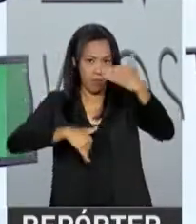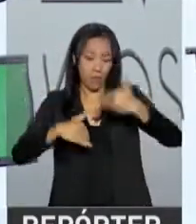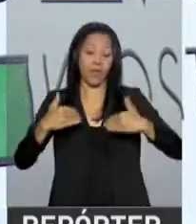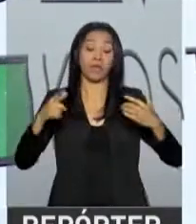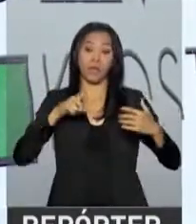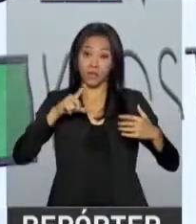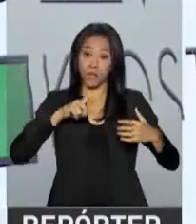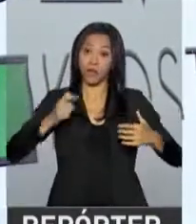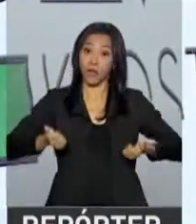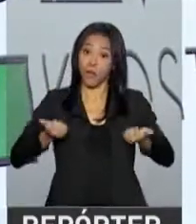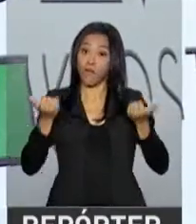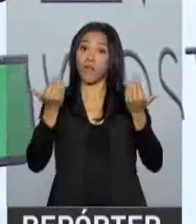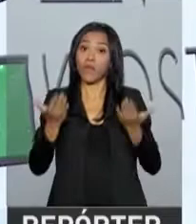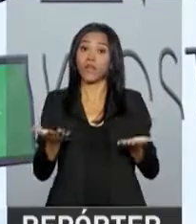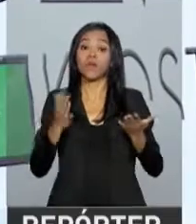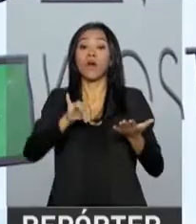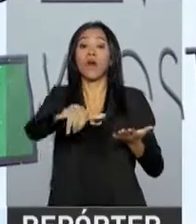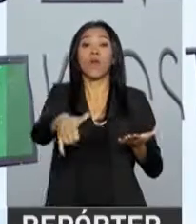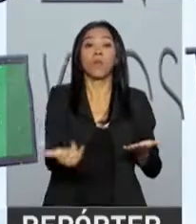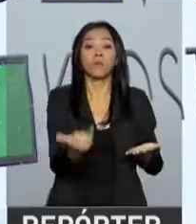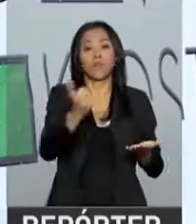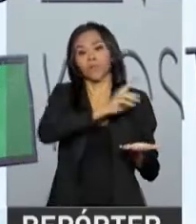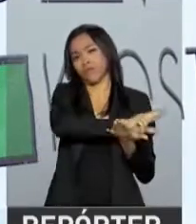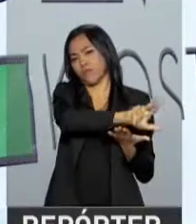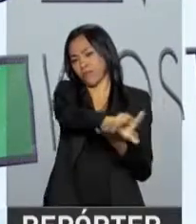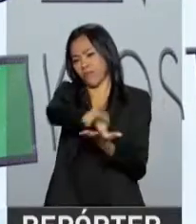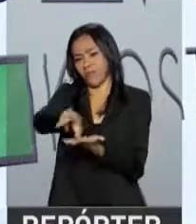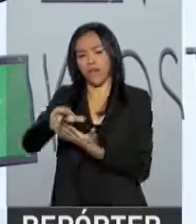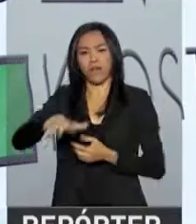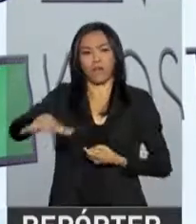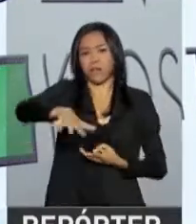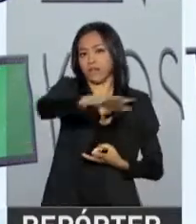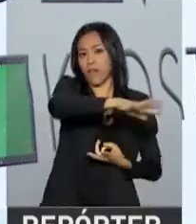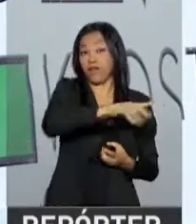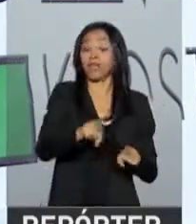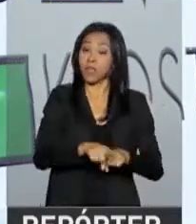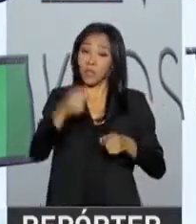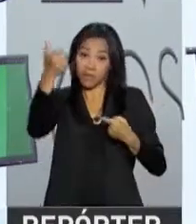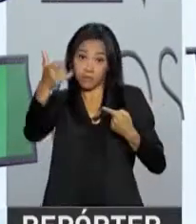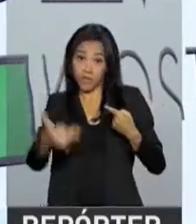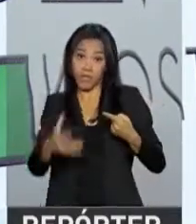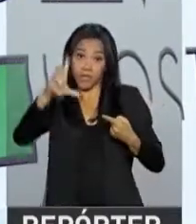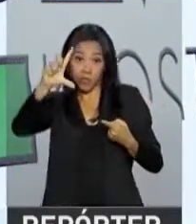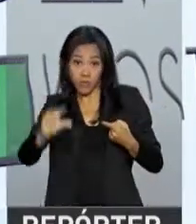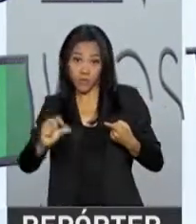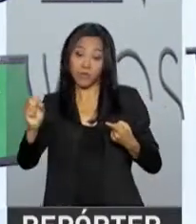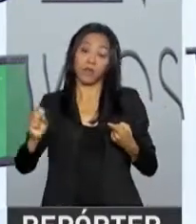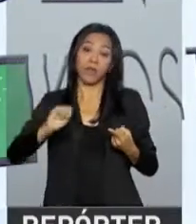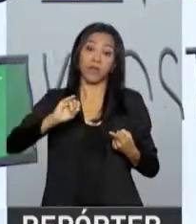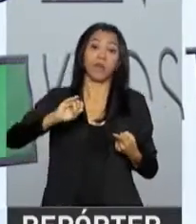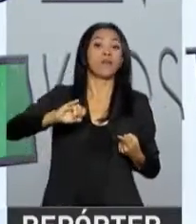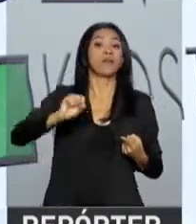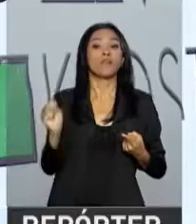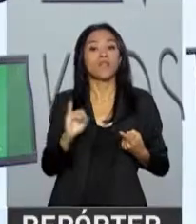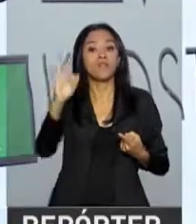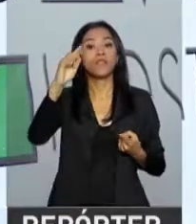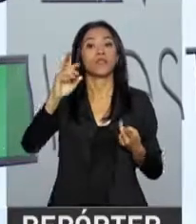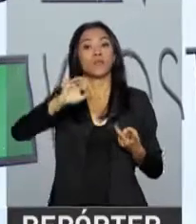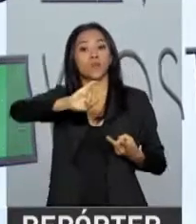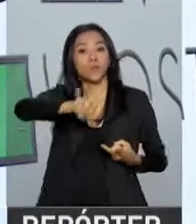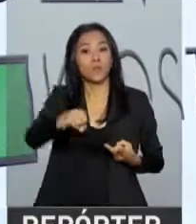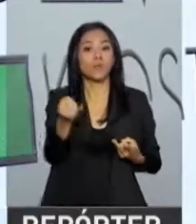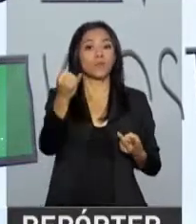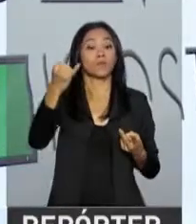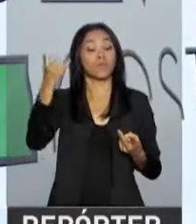investimentos em várias áreas michel temer deve falar da queda da inflação e dos juros e da retomada do crescimento e da geração